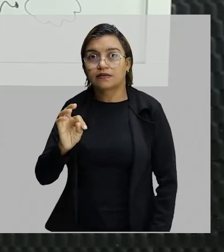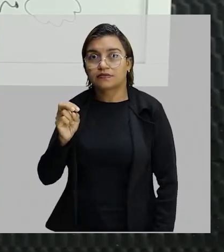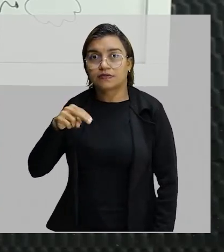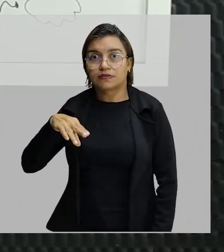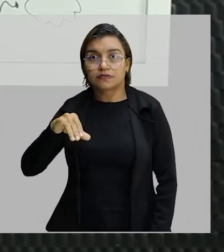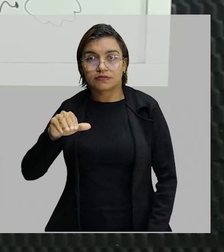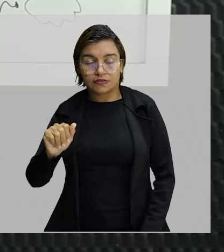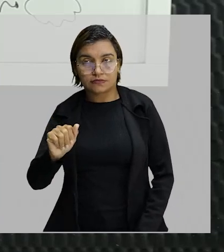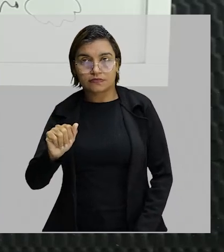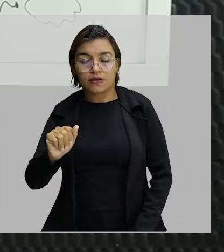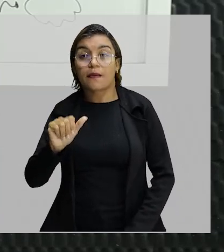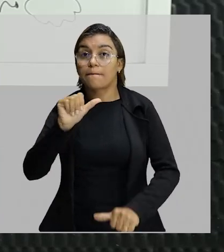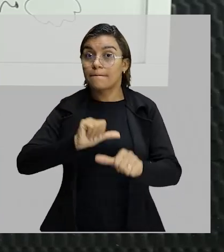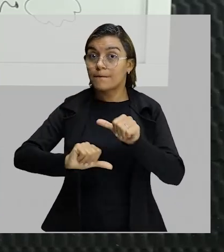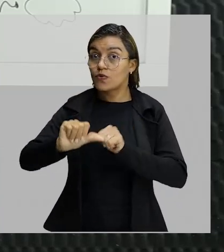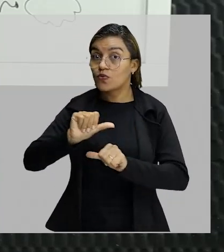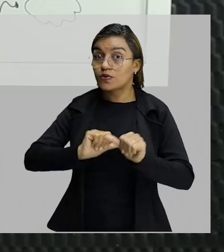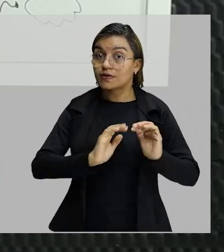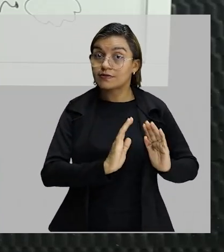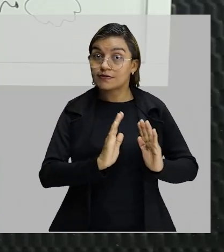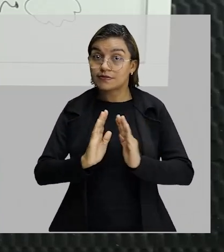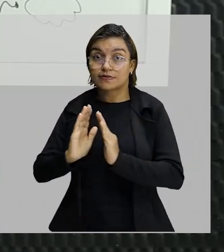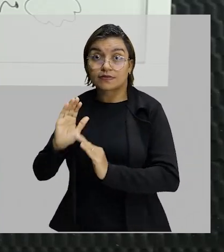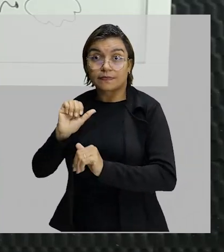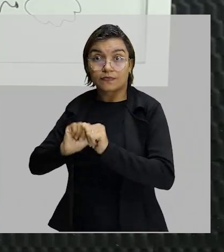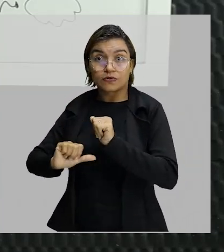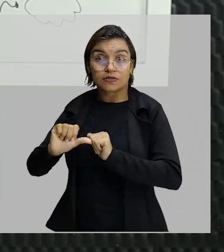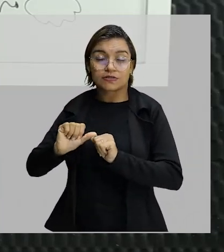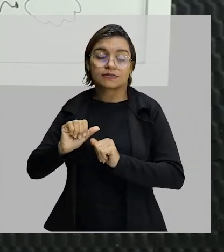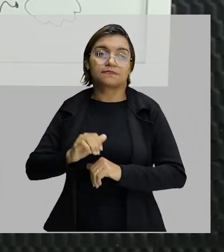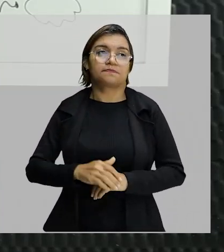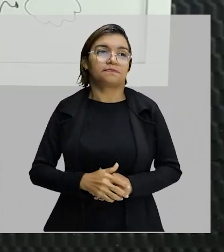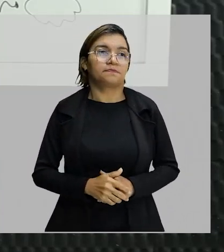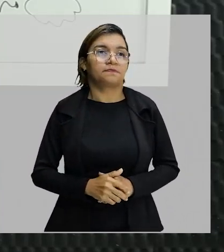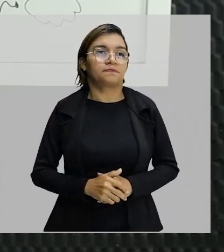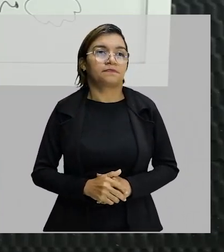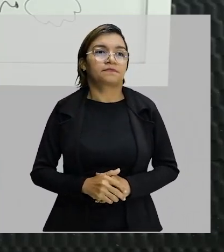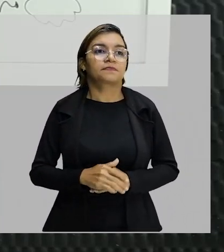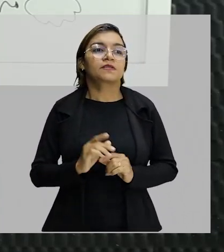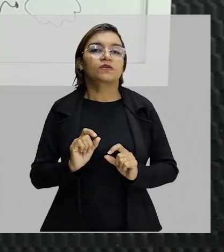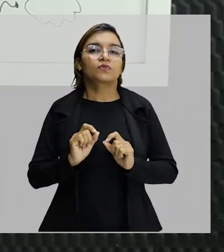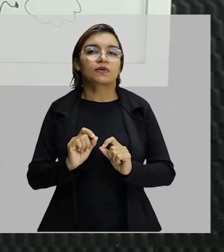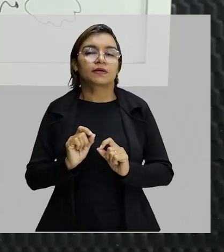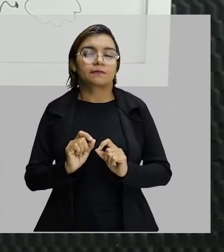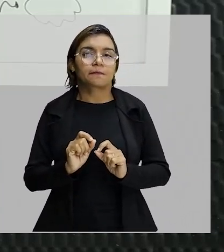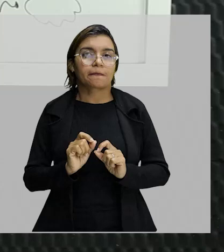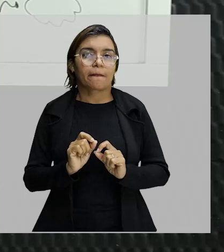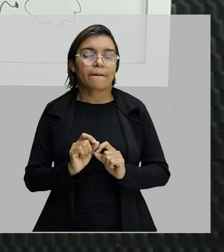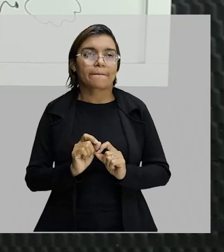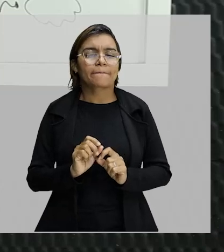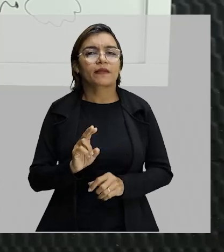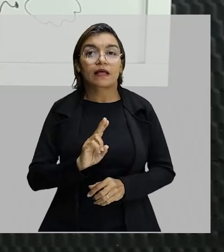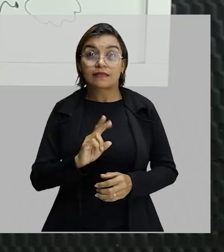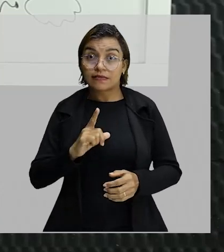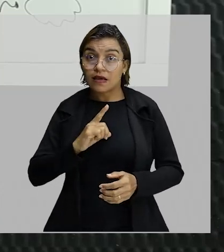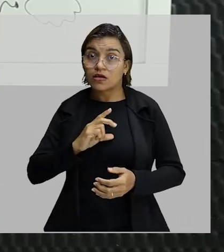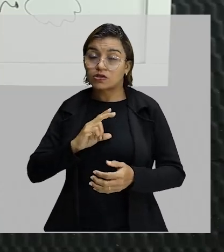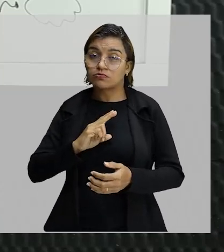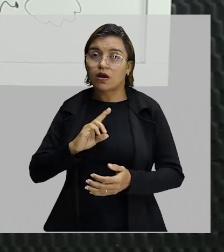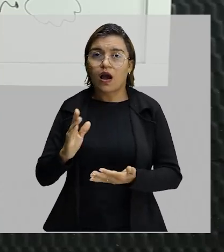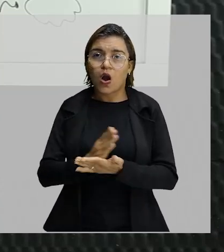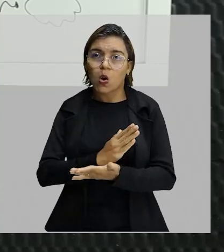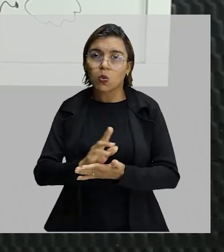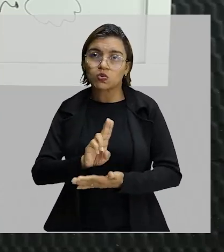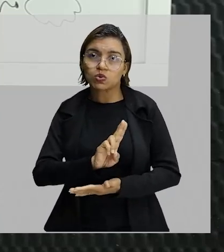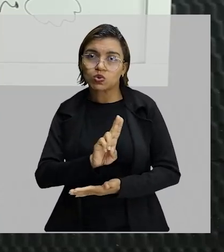estado, tá ok? Falando em mudança de estado, certo? Essa mudança de estado ela vai ganhar alguns nomezinhos,